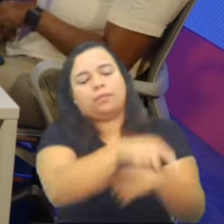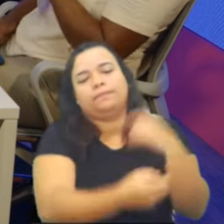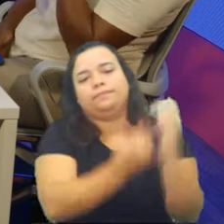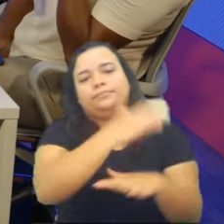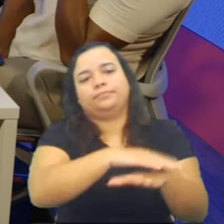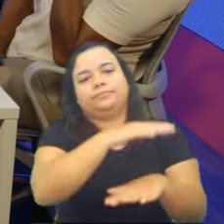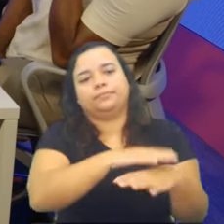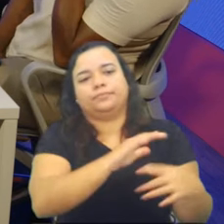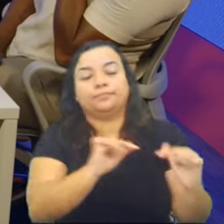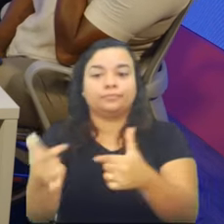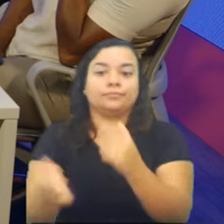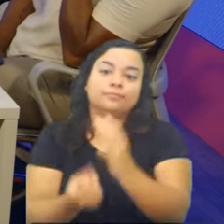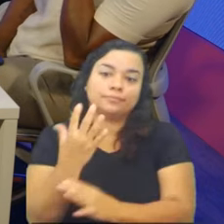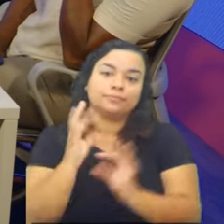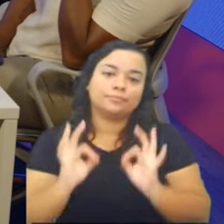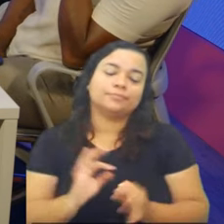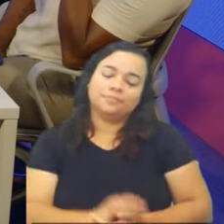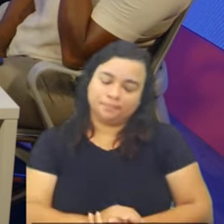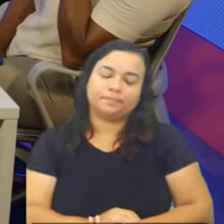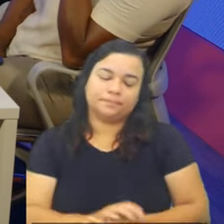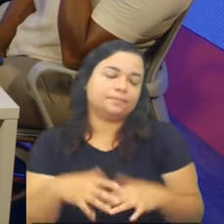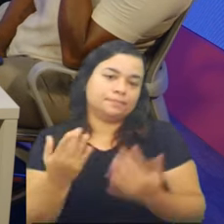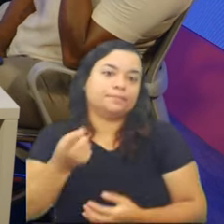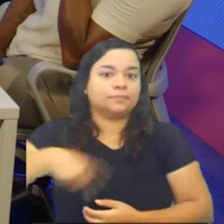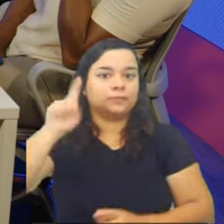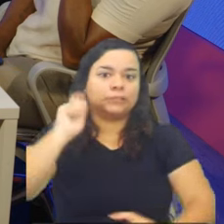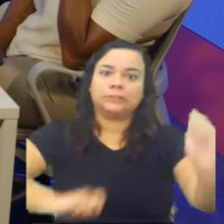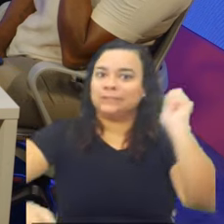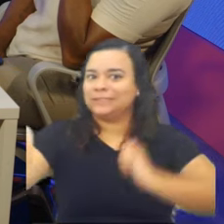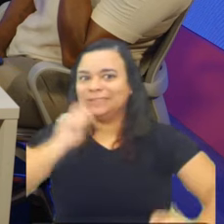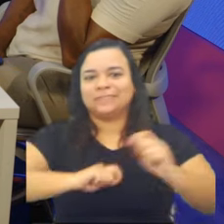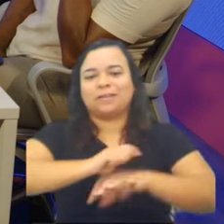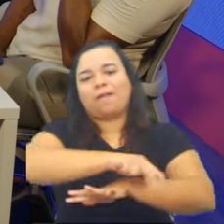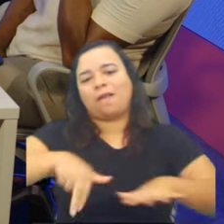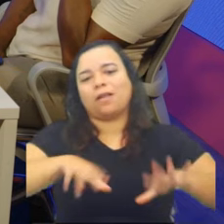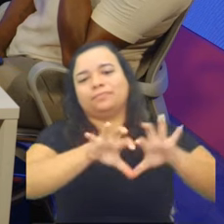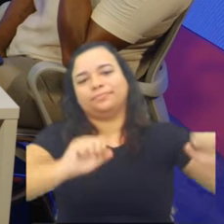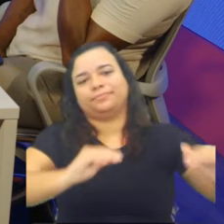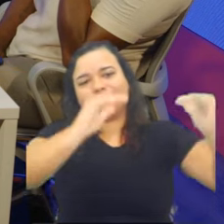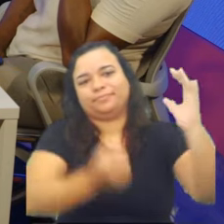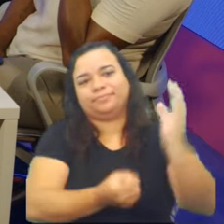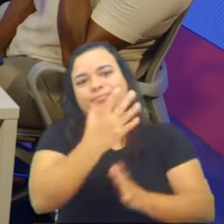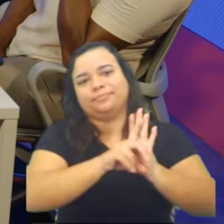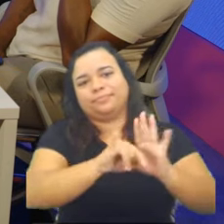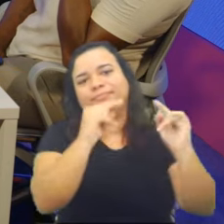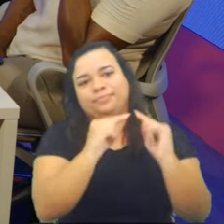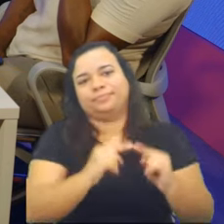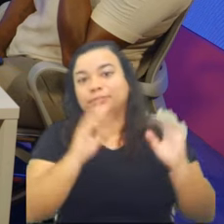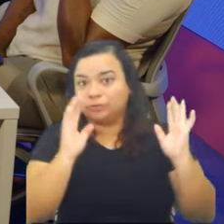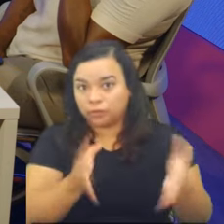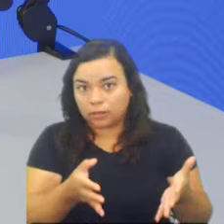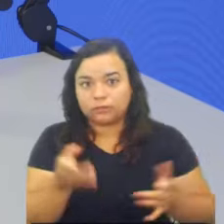específica né E daí essa é uma uma um Anseio nosso que várias coisas que o Supremo eh